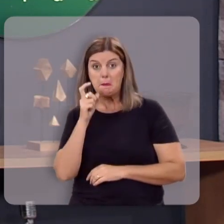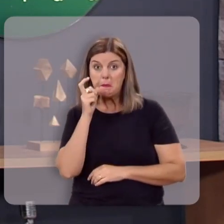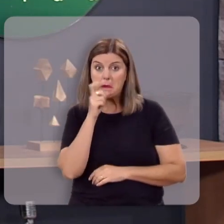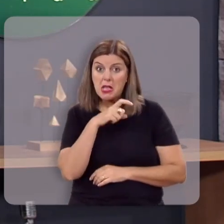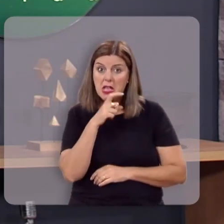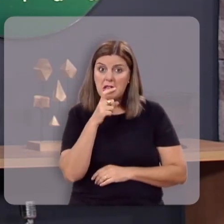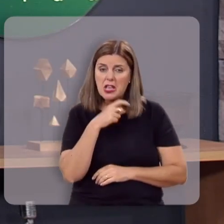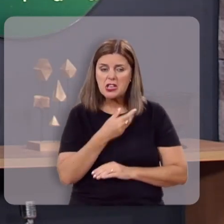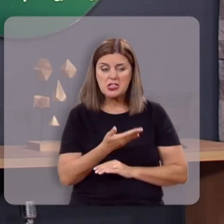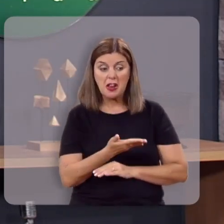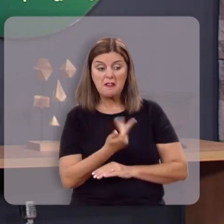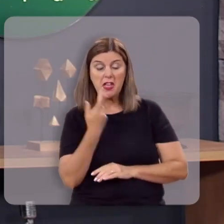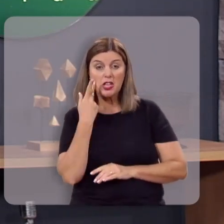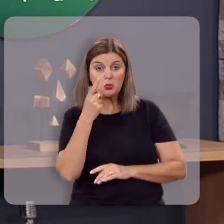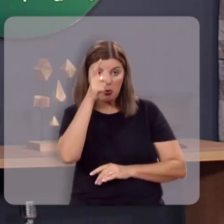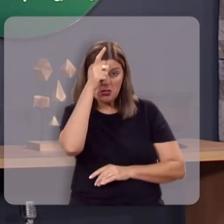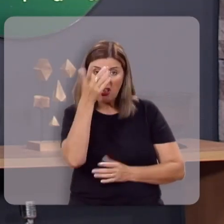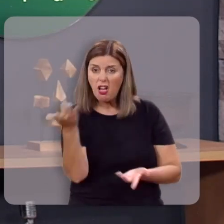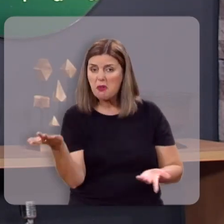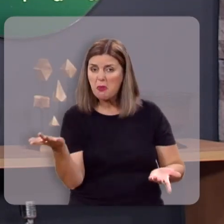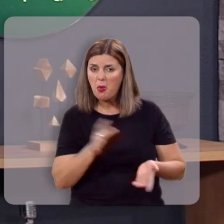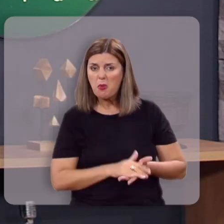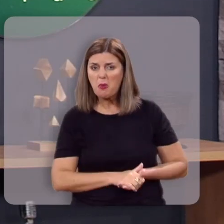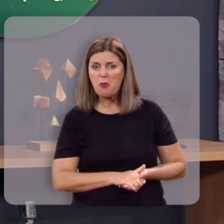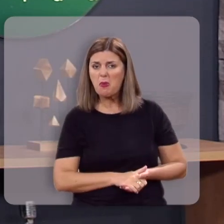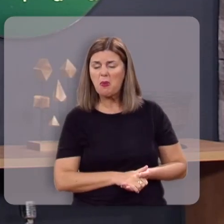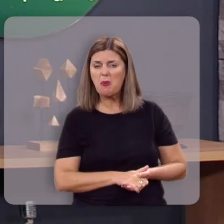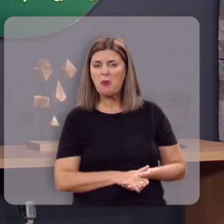A mentira tem procedência, ela é do maligno.